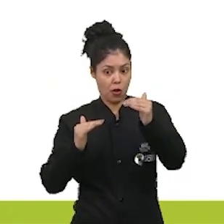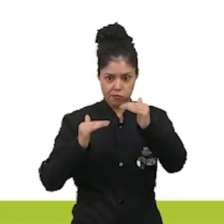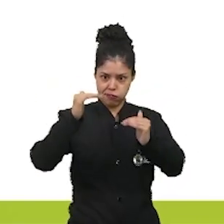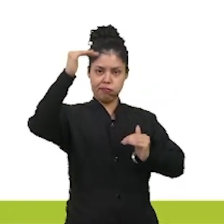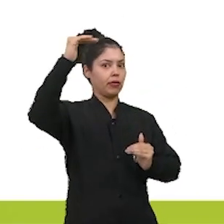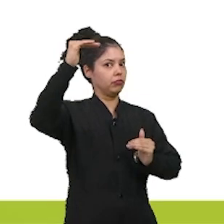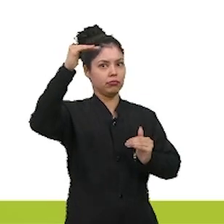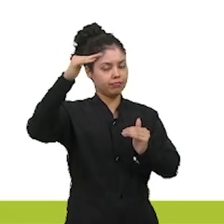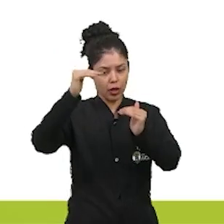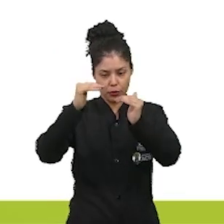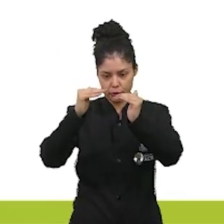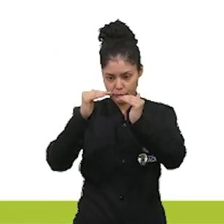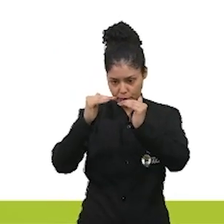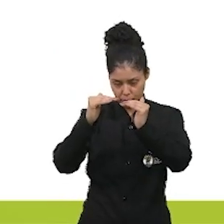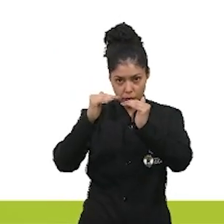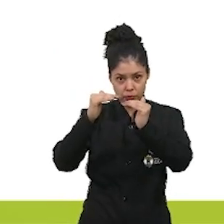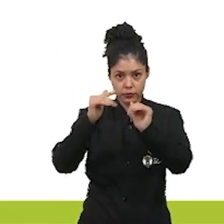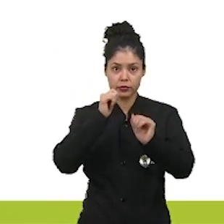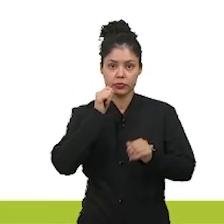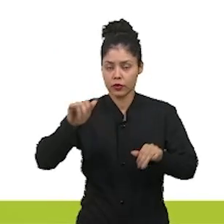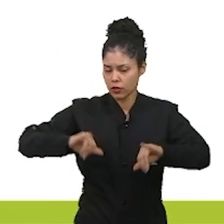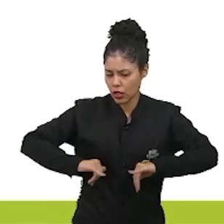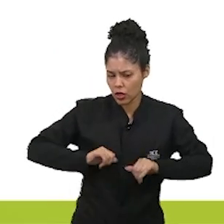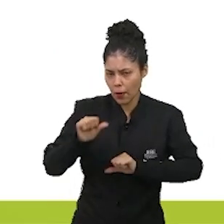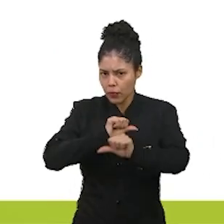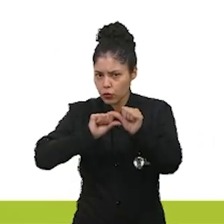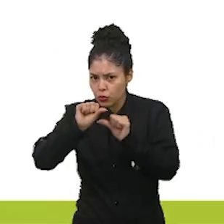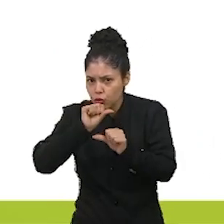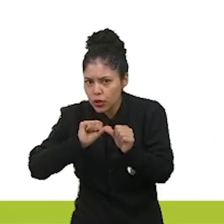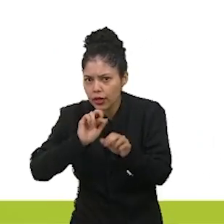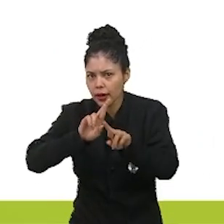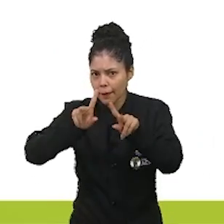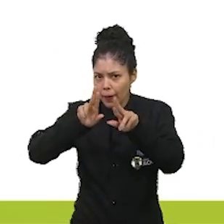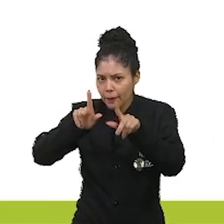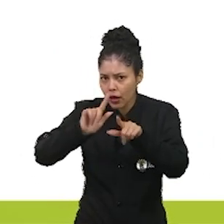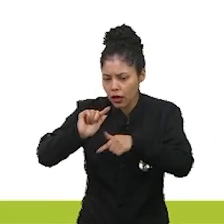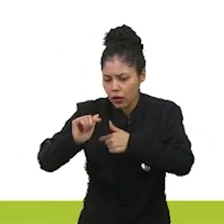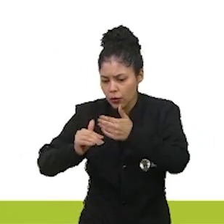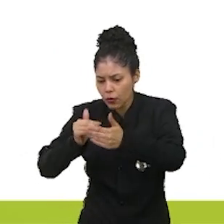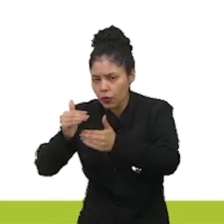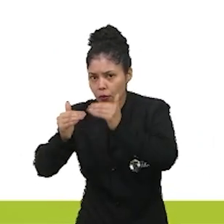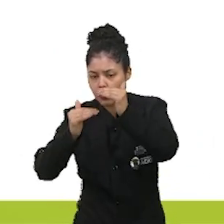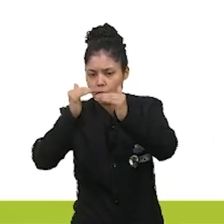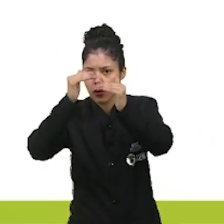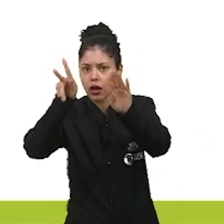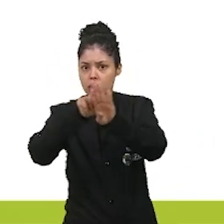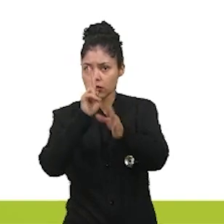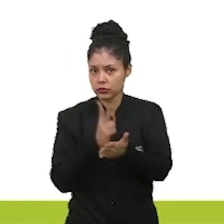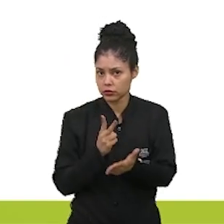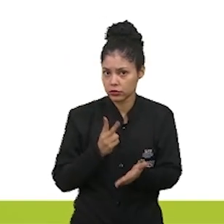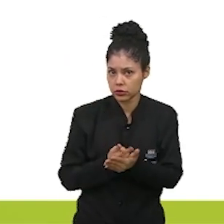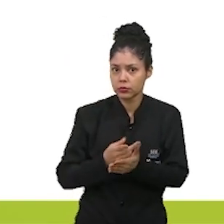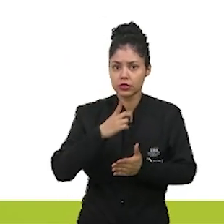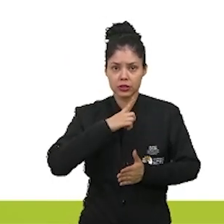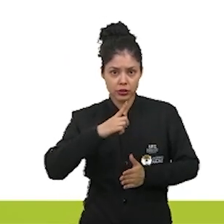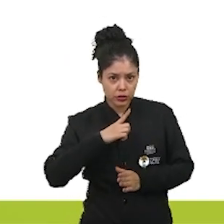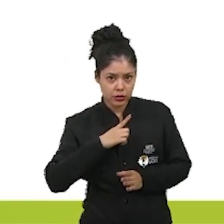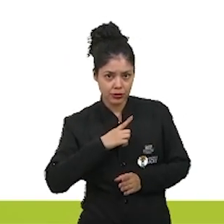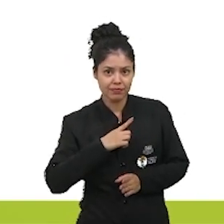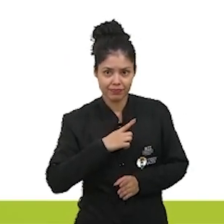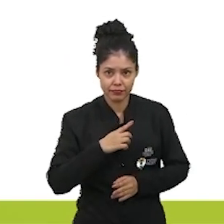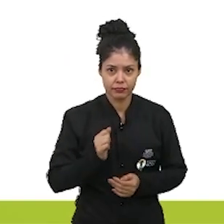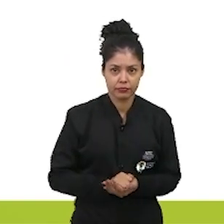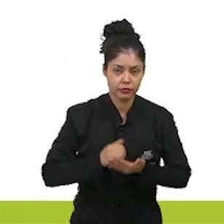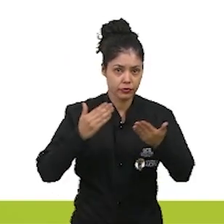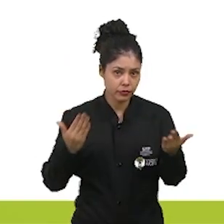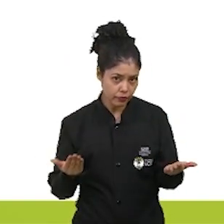as montanhas, e são áreas que sofrem aí bastante processos erosivos, porque as áreas mais elevadas sempre sofrem mais processos erosivos.